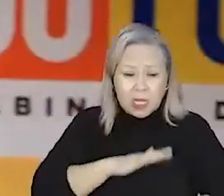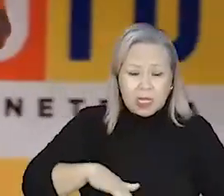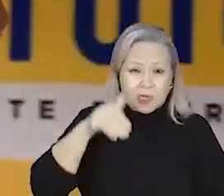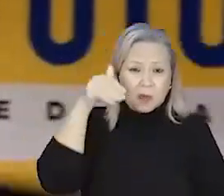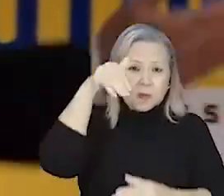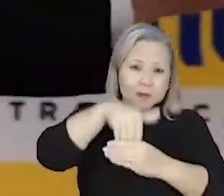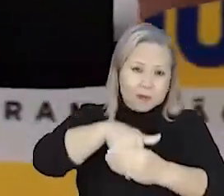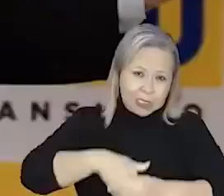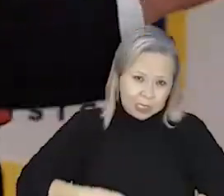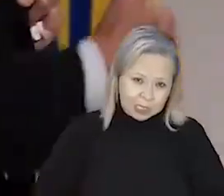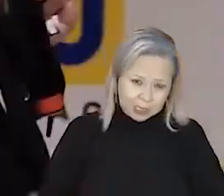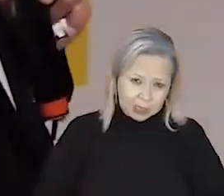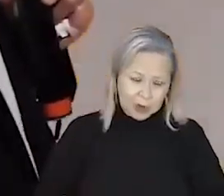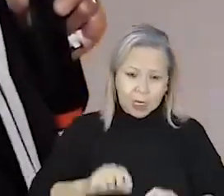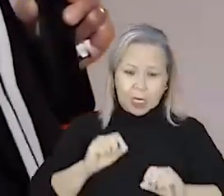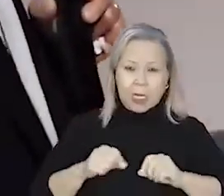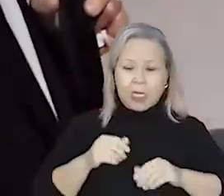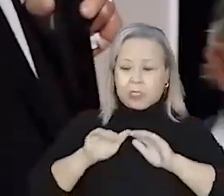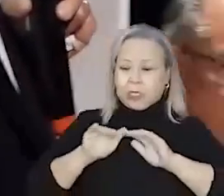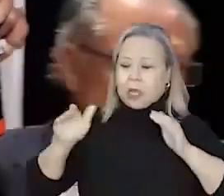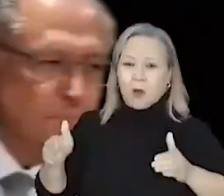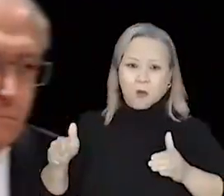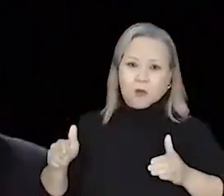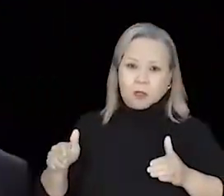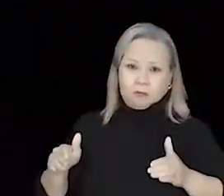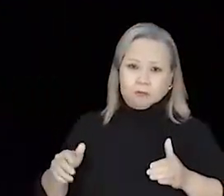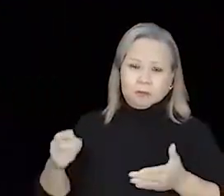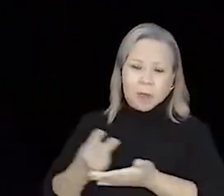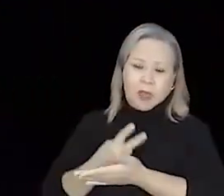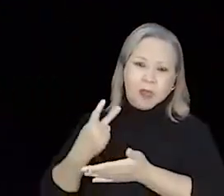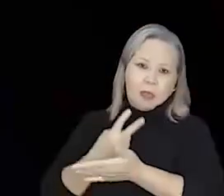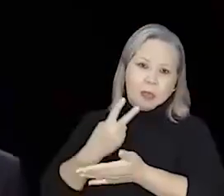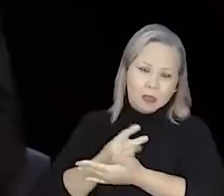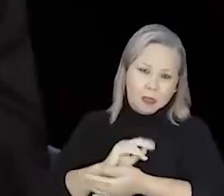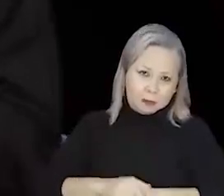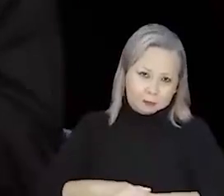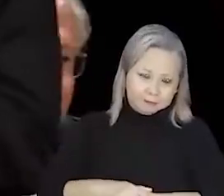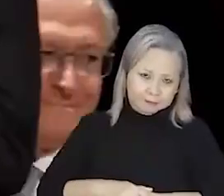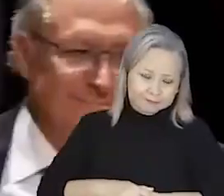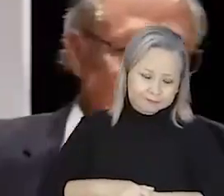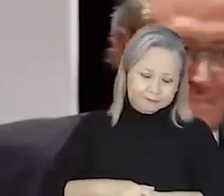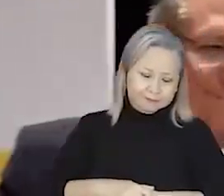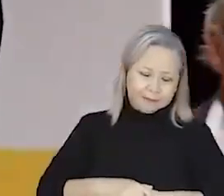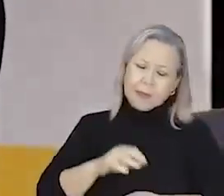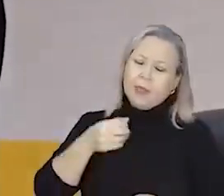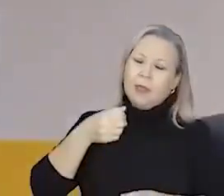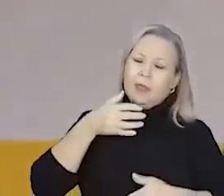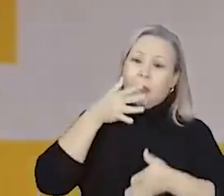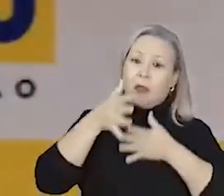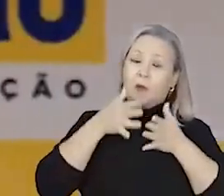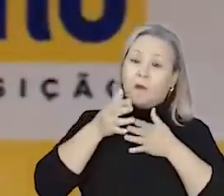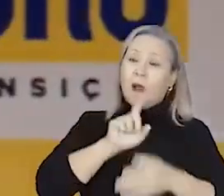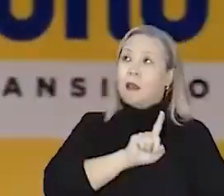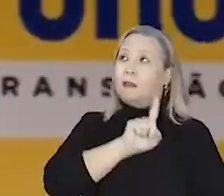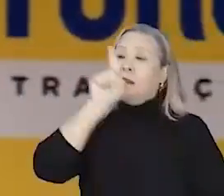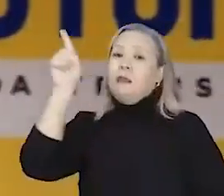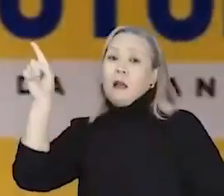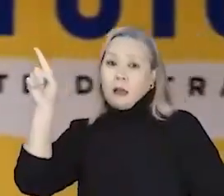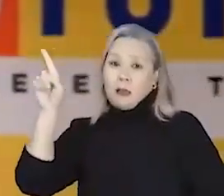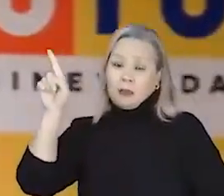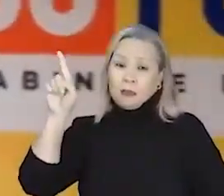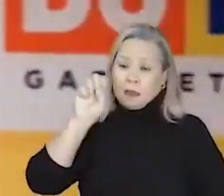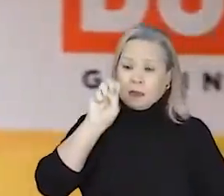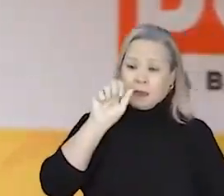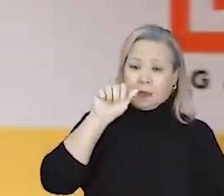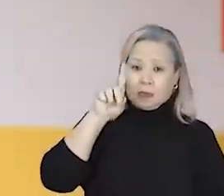eleitoral, de que as urnas eletrônicas não eram sérias. Eu me reporto ao Saddam Hussein, dizendo que